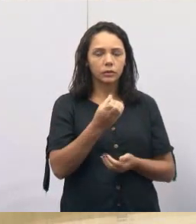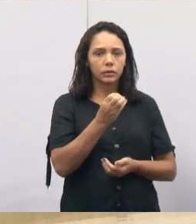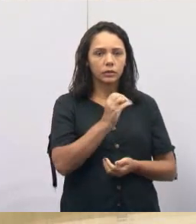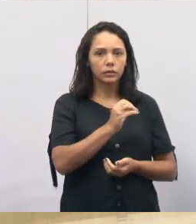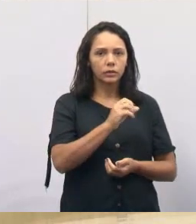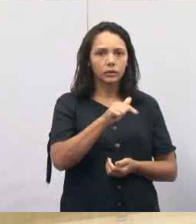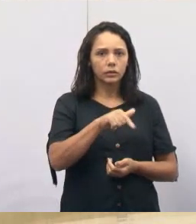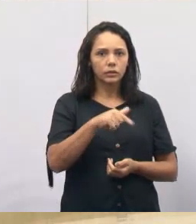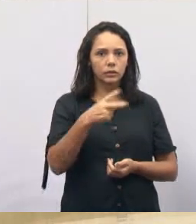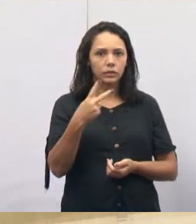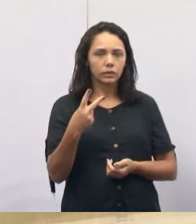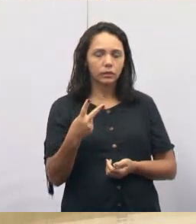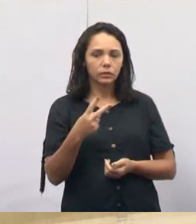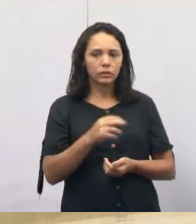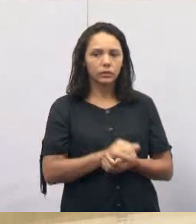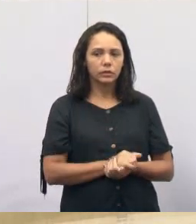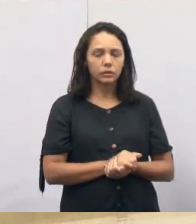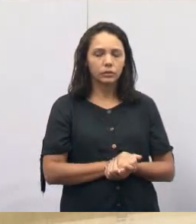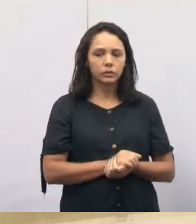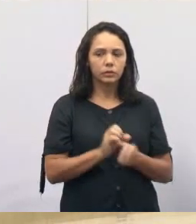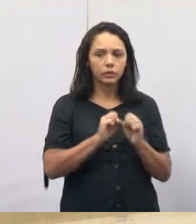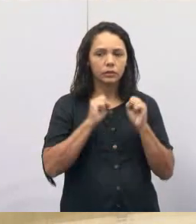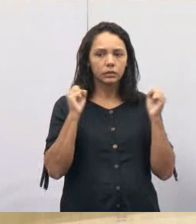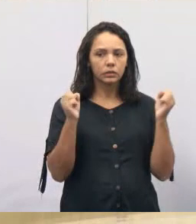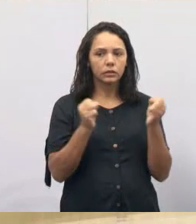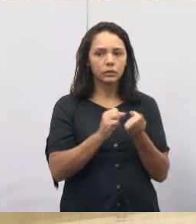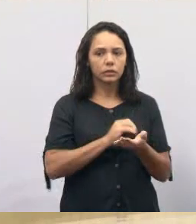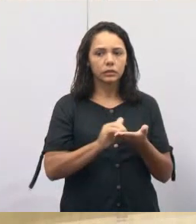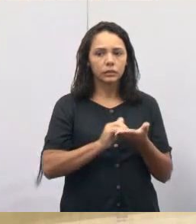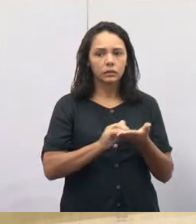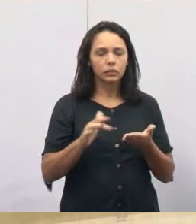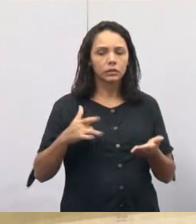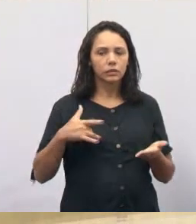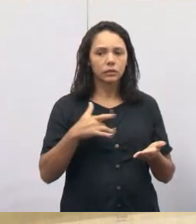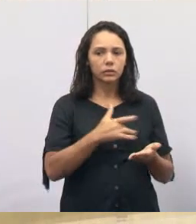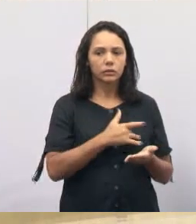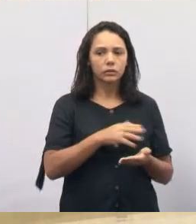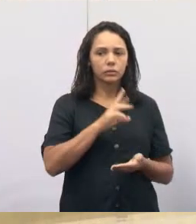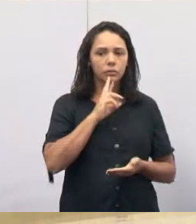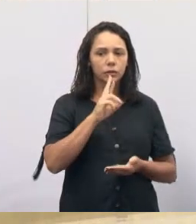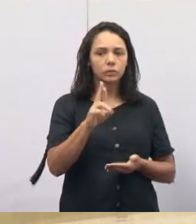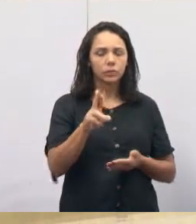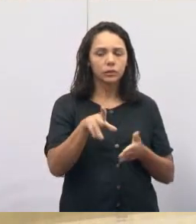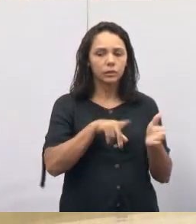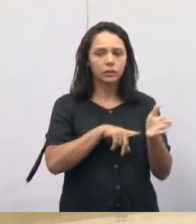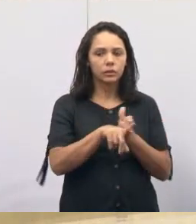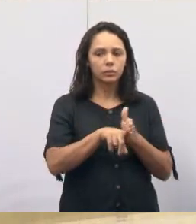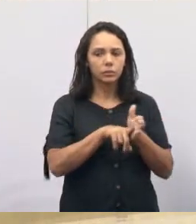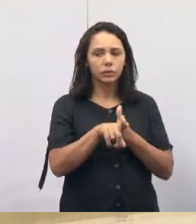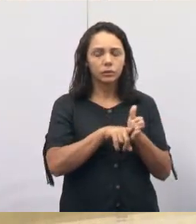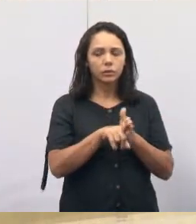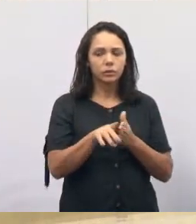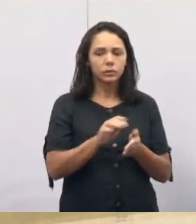072/2022, assessoria Secretaria Municipal de Saúde, a fim de responder os questionamentos apresentados.